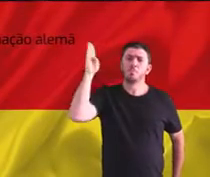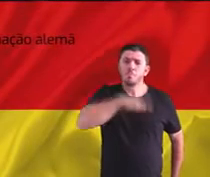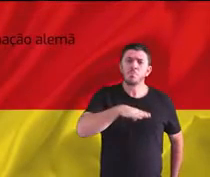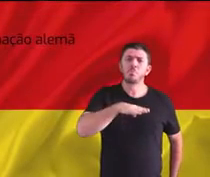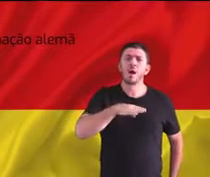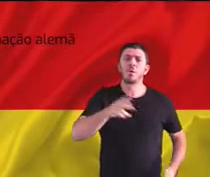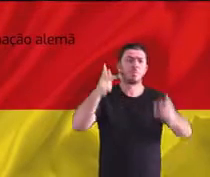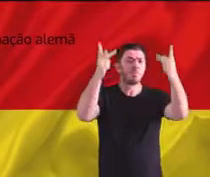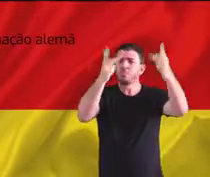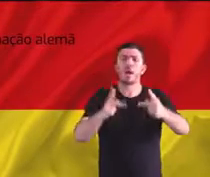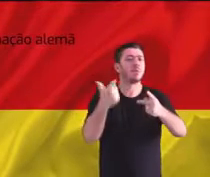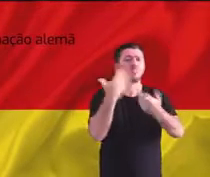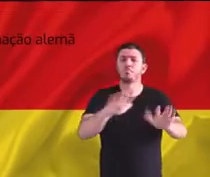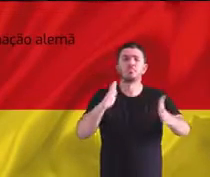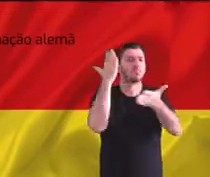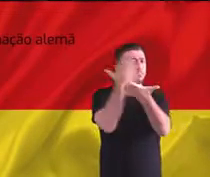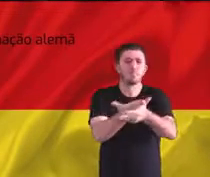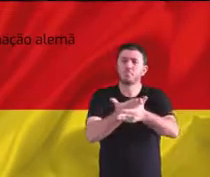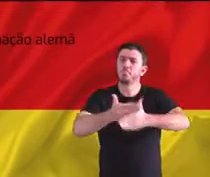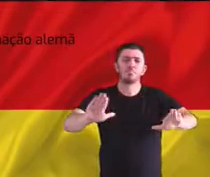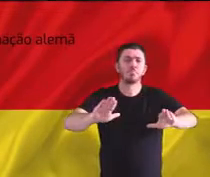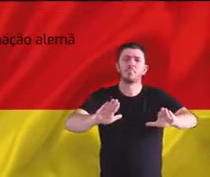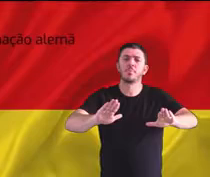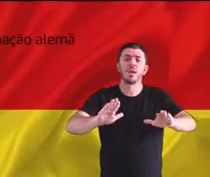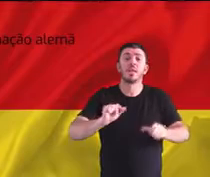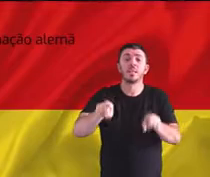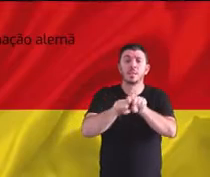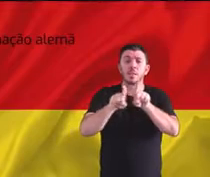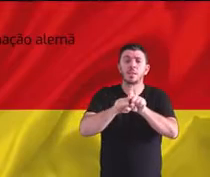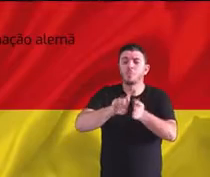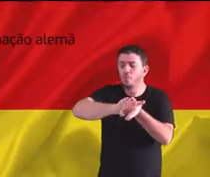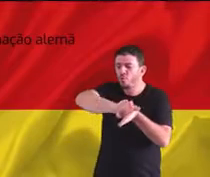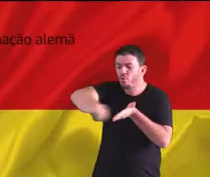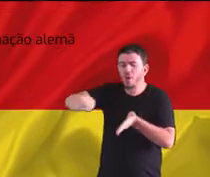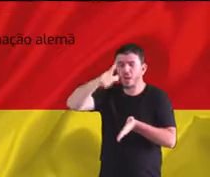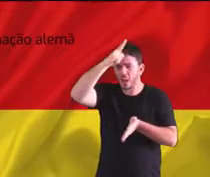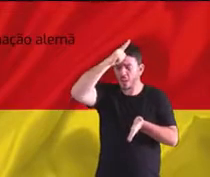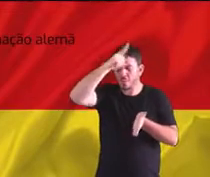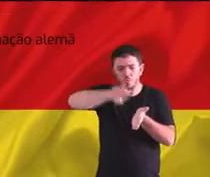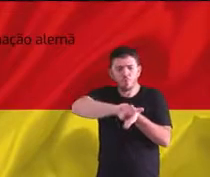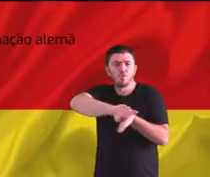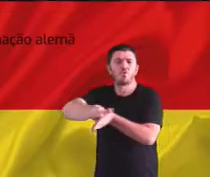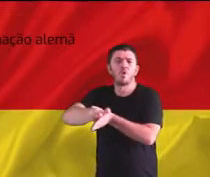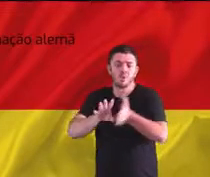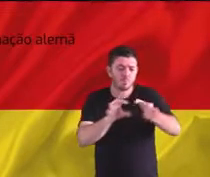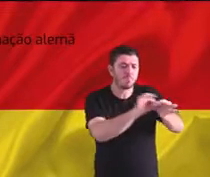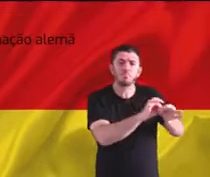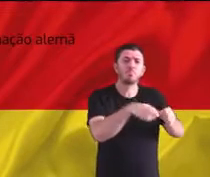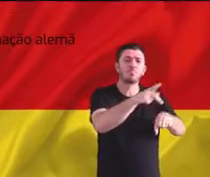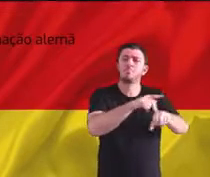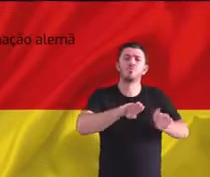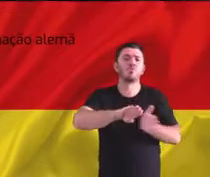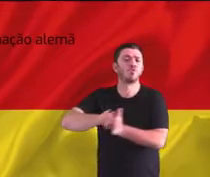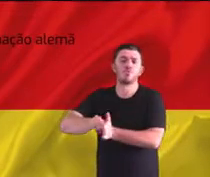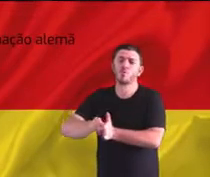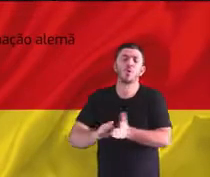Mundial e retirou a Alemanha da Liga das Nações. A doutrina do espaço vital era